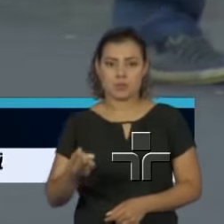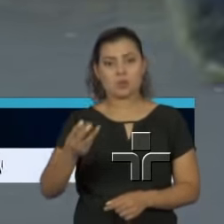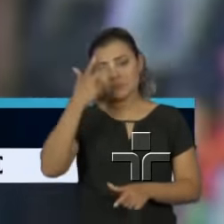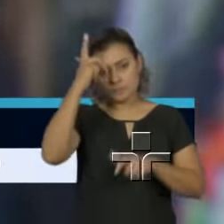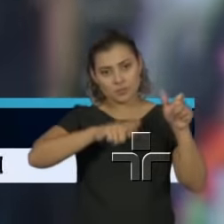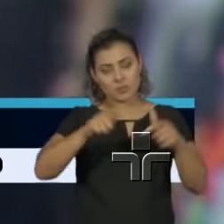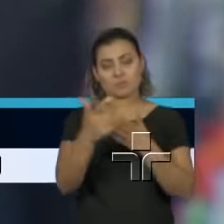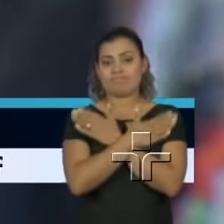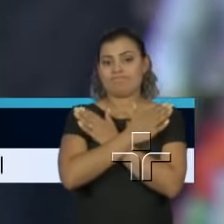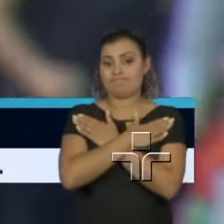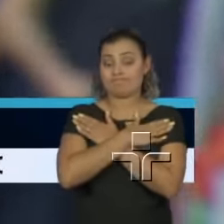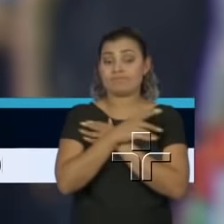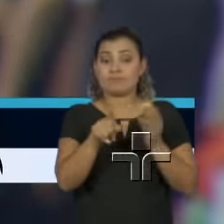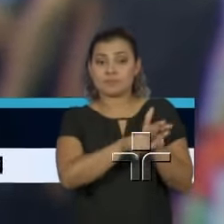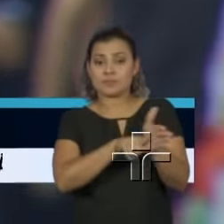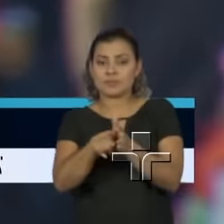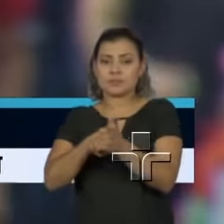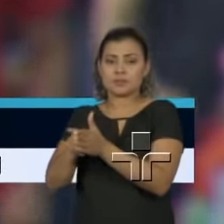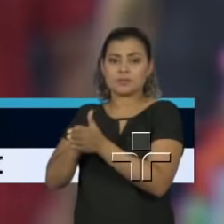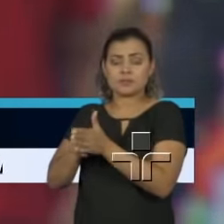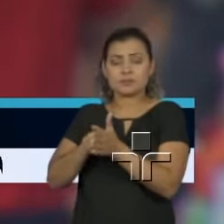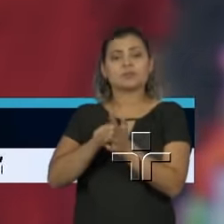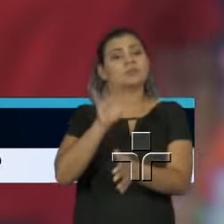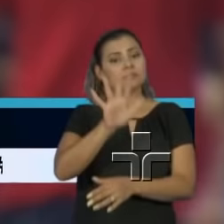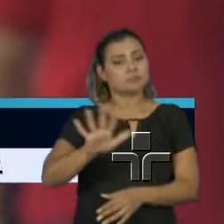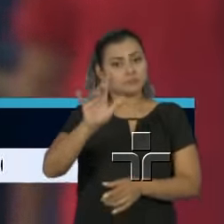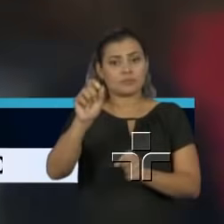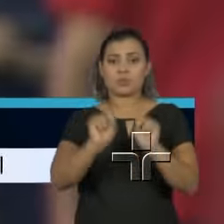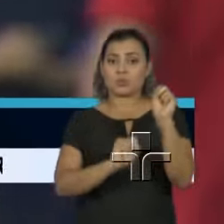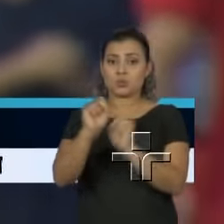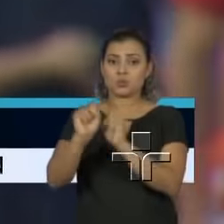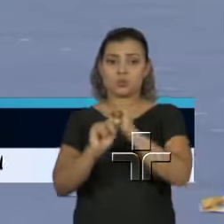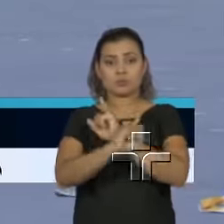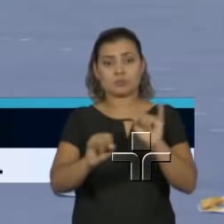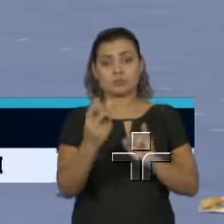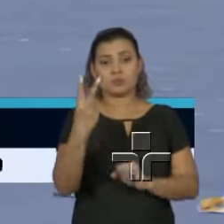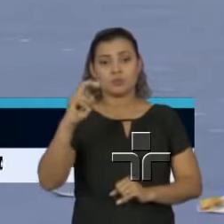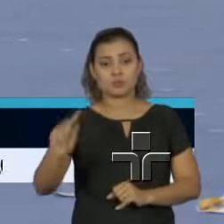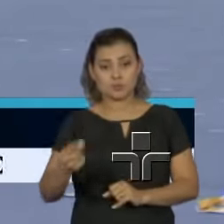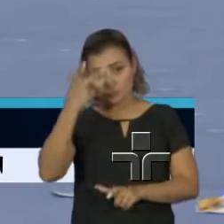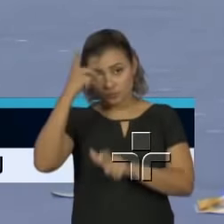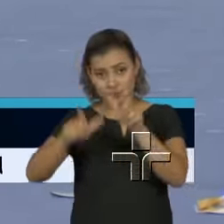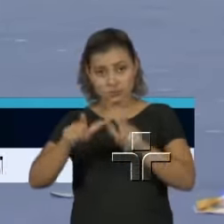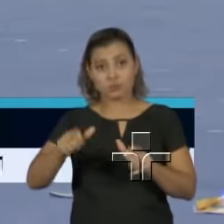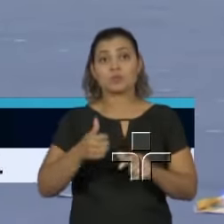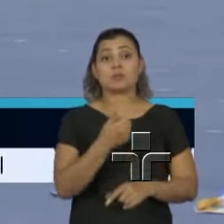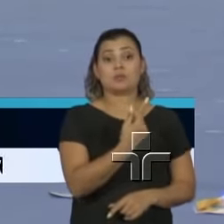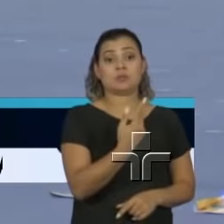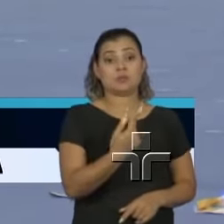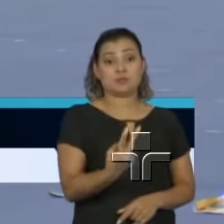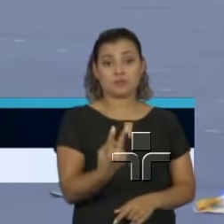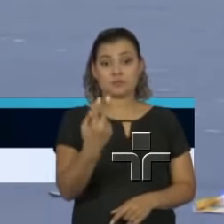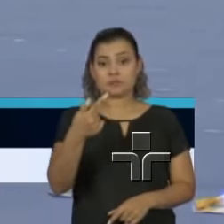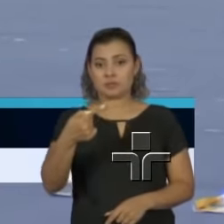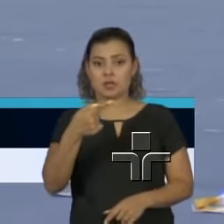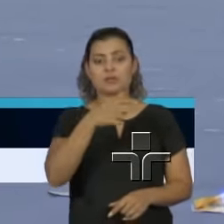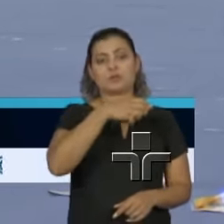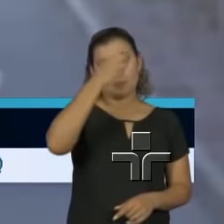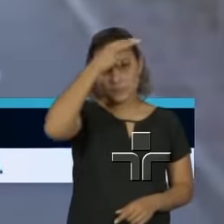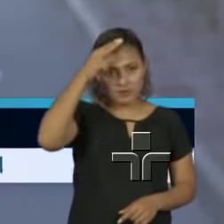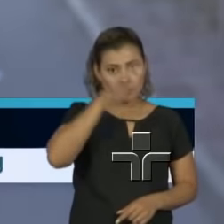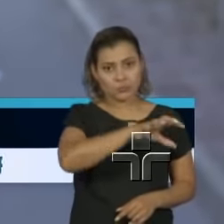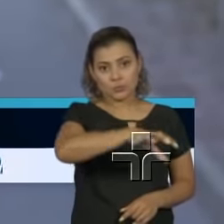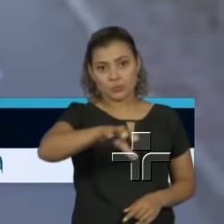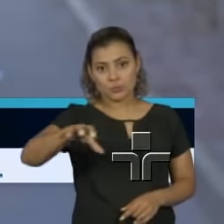A pesquisa realizada pela Confederação Nacional da Indústria ouviu 2.000 pessoas em 127 municípios entre